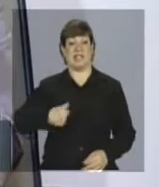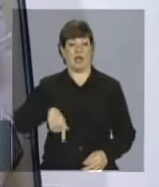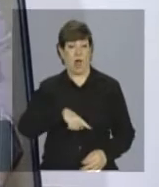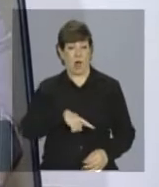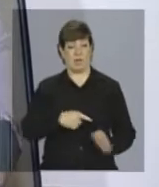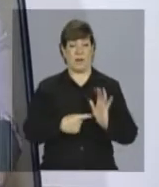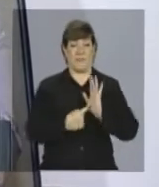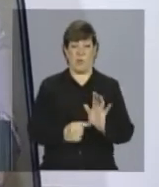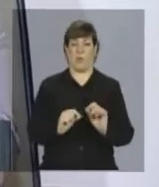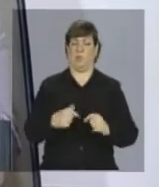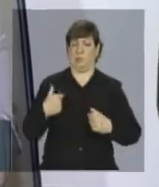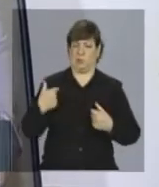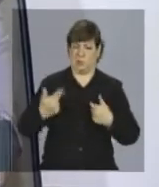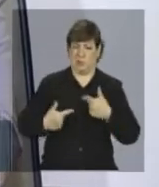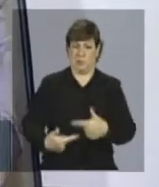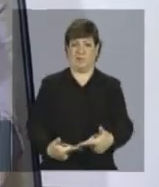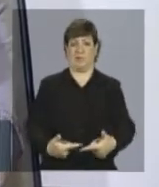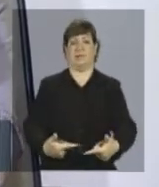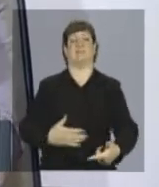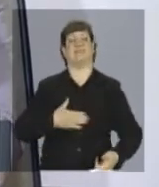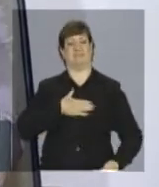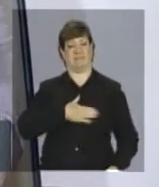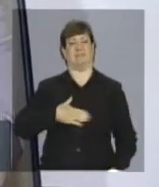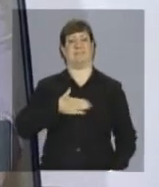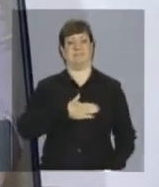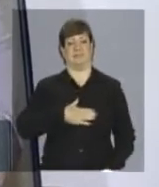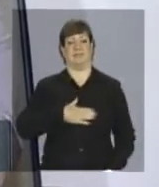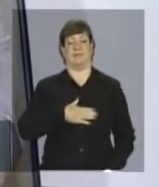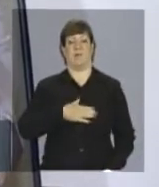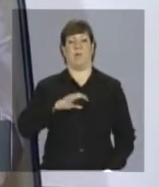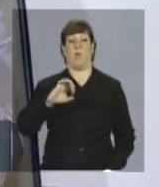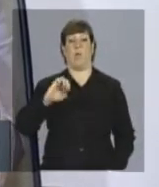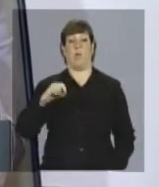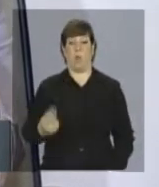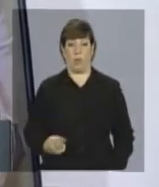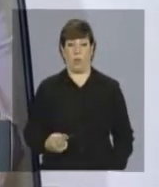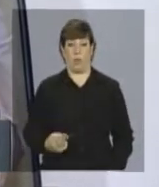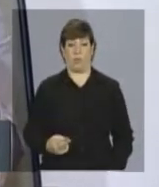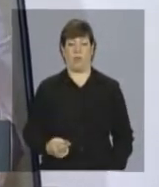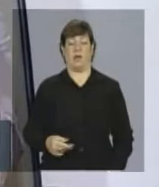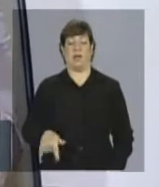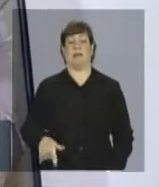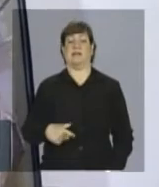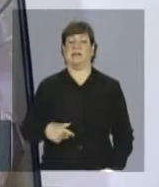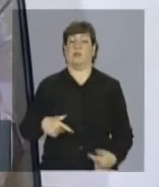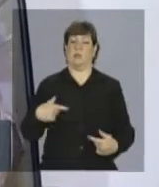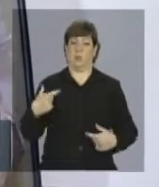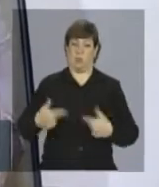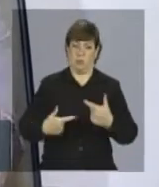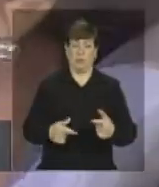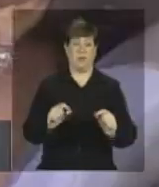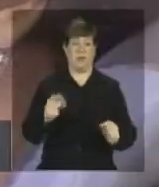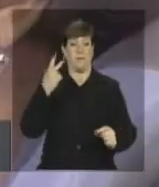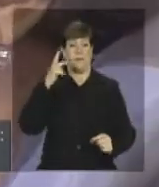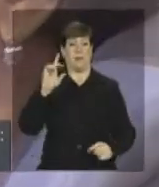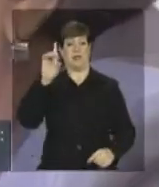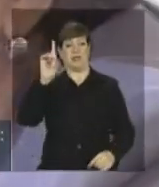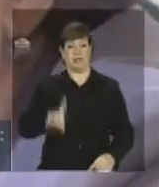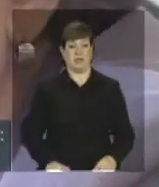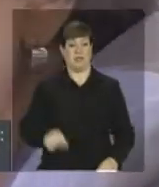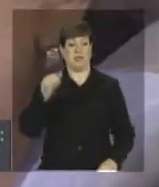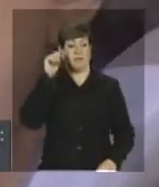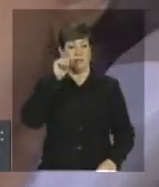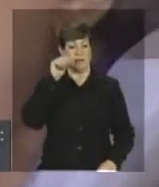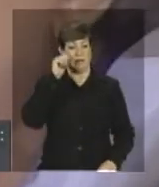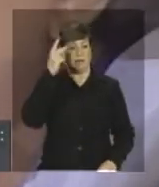luta, ou no âmbito da luta pela ampliação dos direitos das